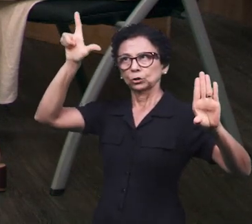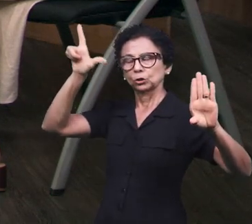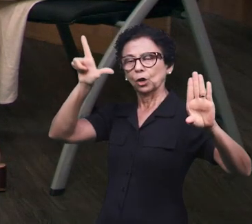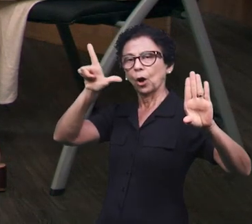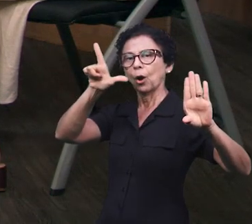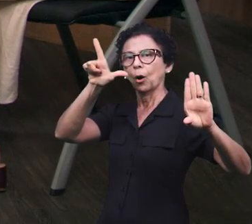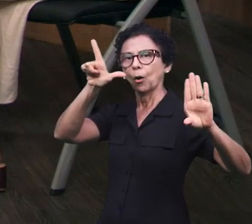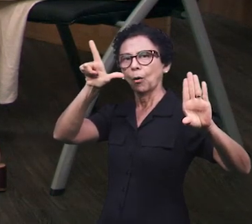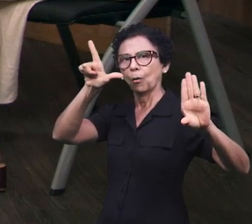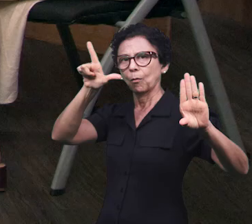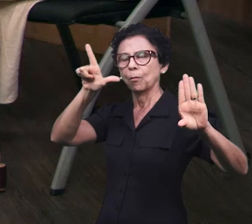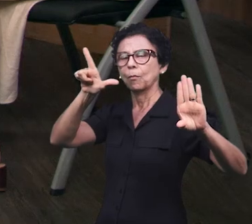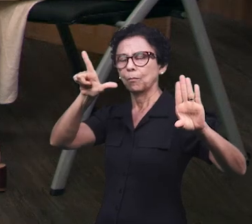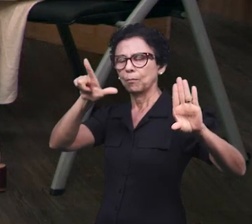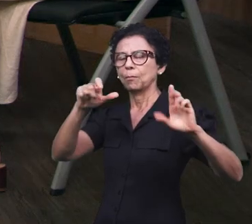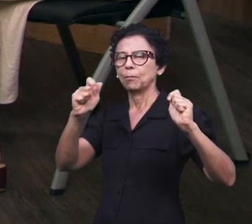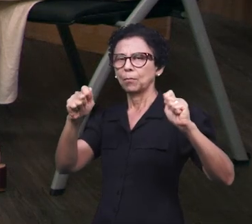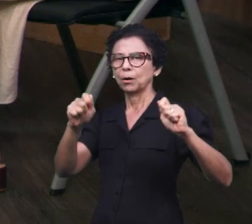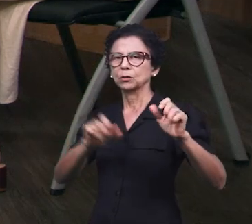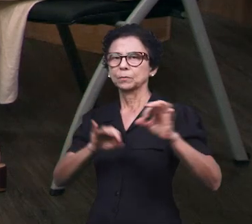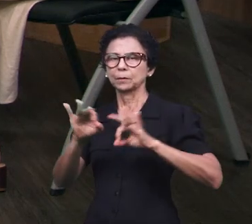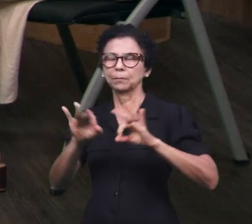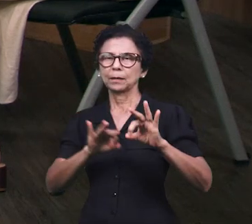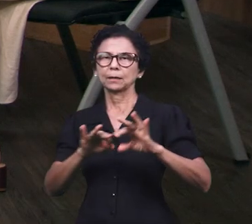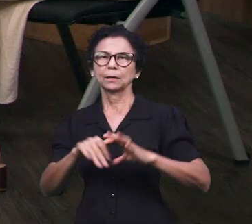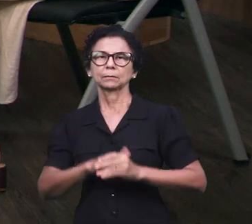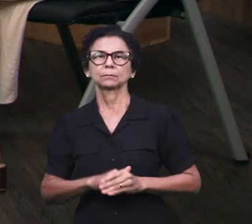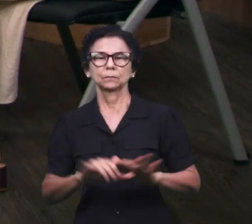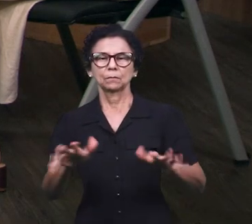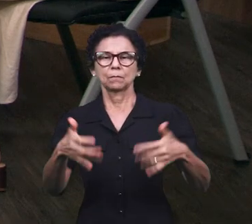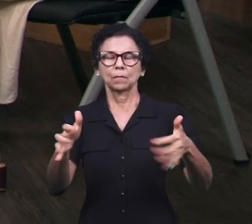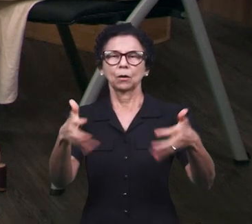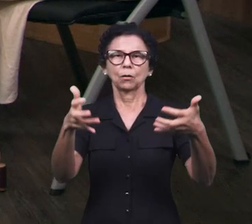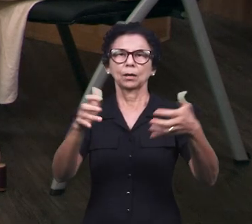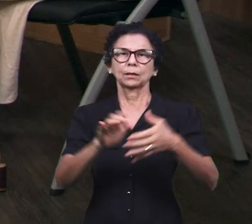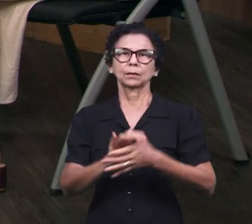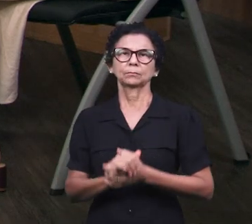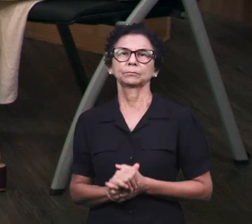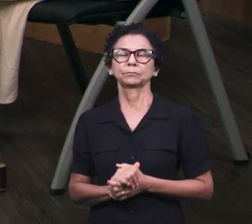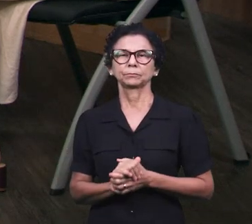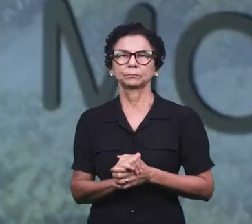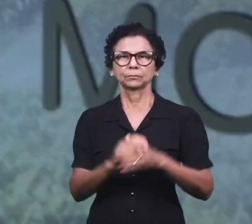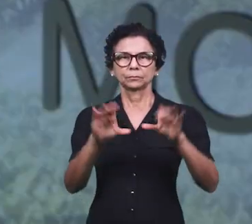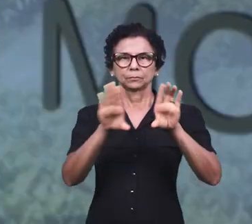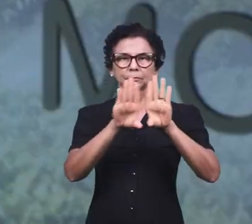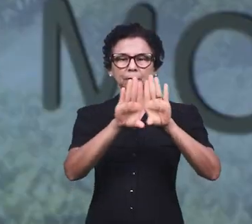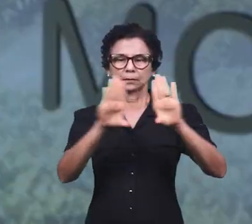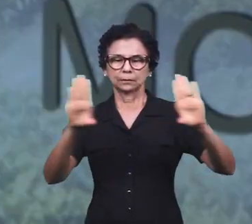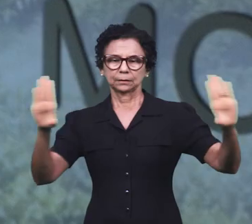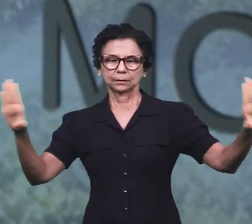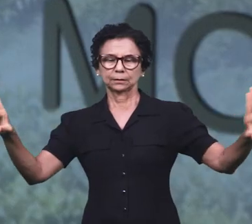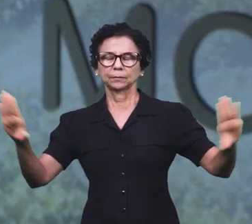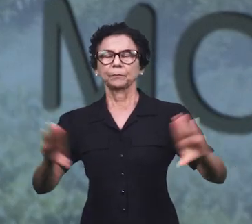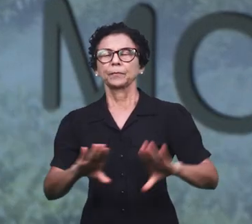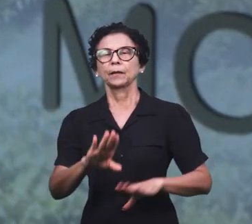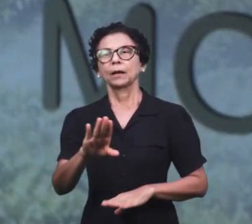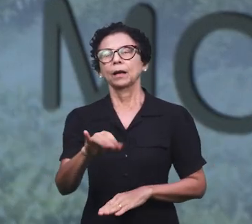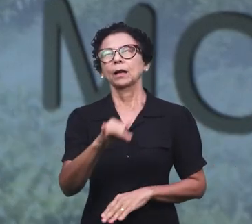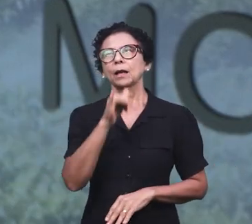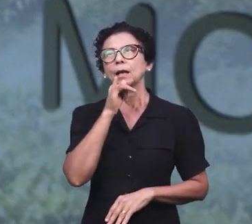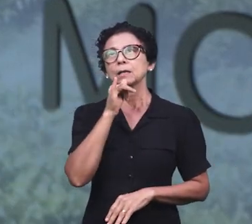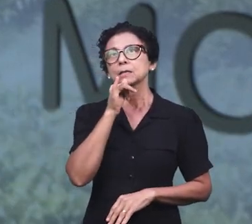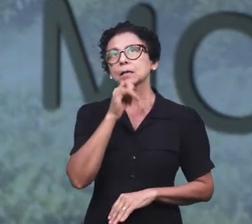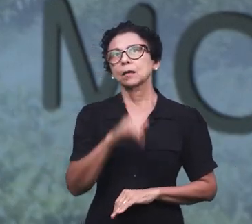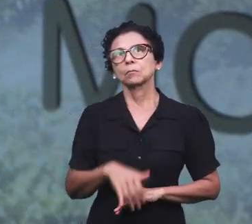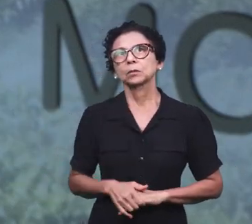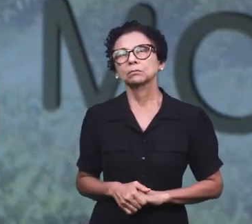ali uma horta vertical. Com certeza. Você não vai furar uma parede, por exemplo, de um apartamento.